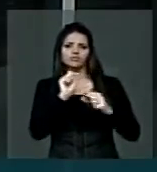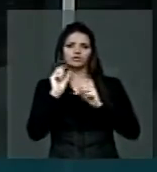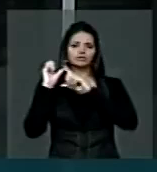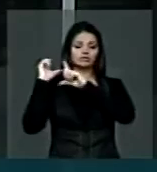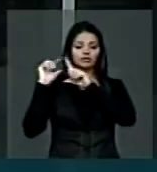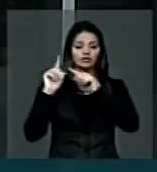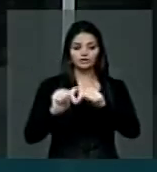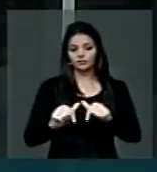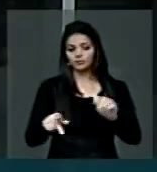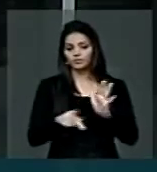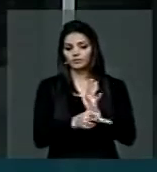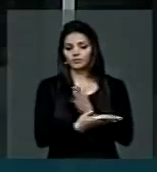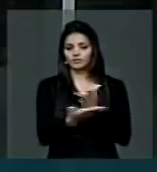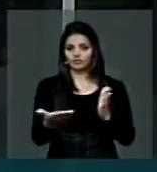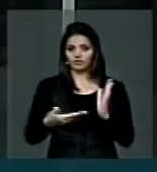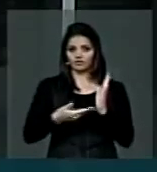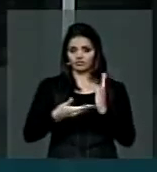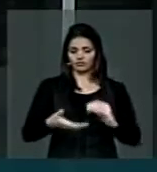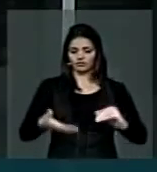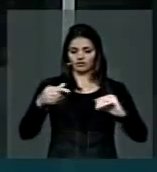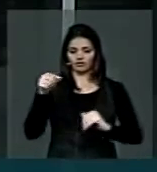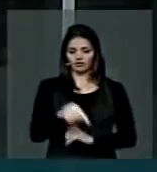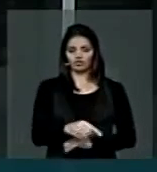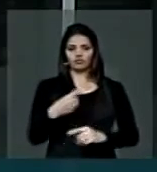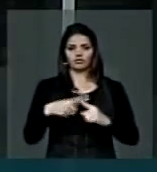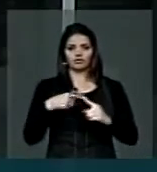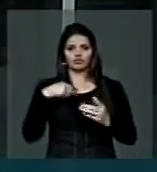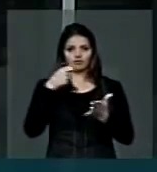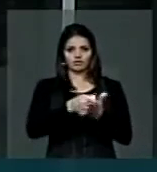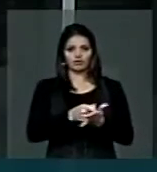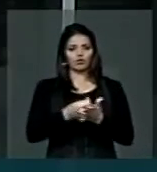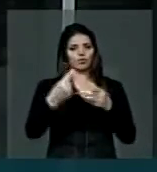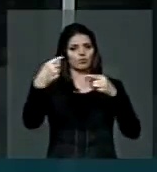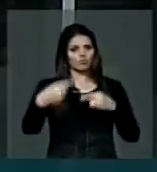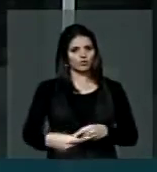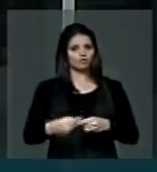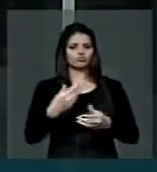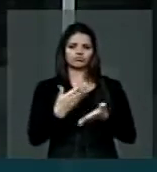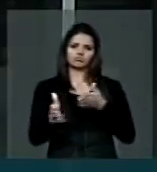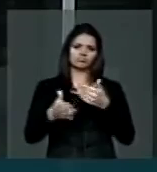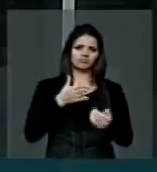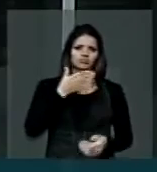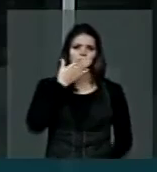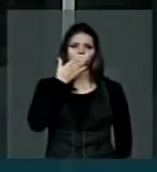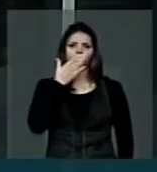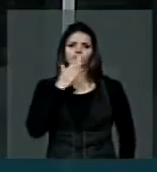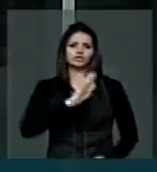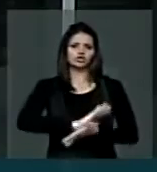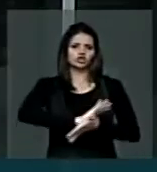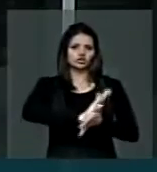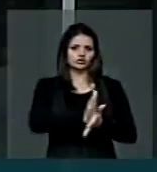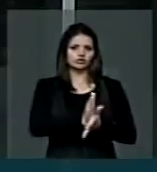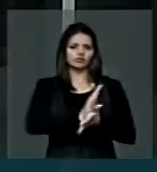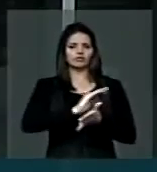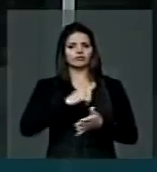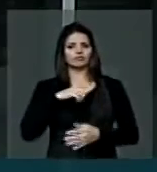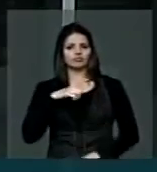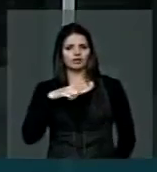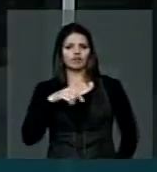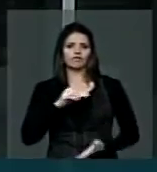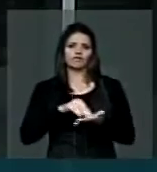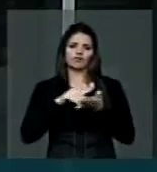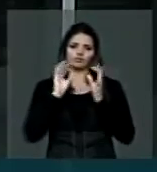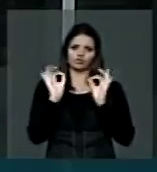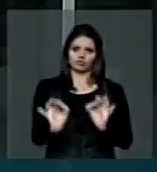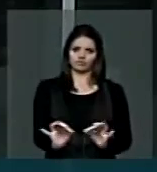tradição deste parlamento, notariamente opositor de qualquer tipo de discriminação, preconceito e